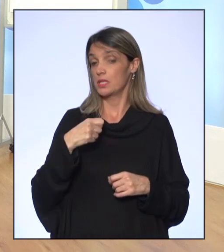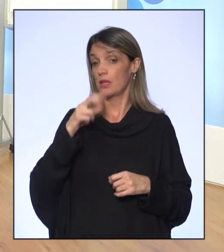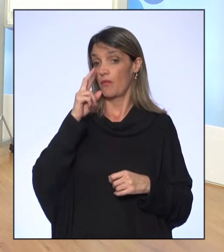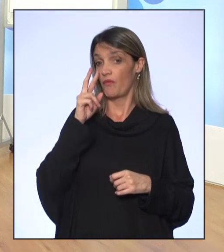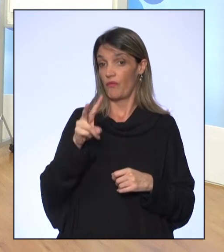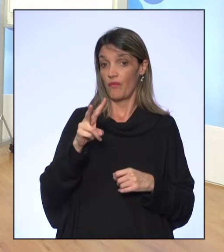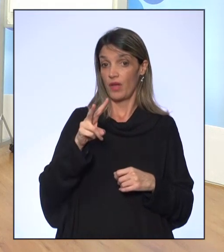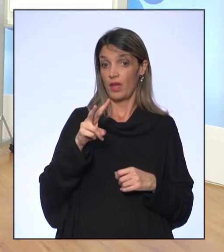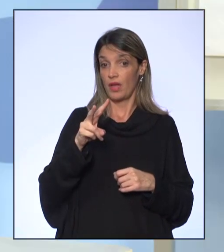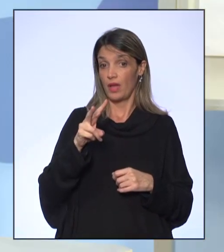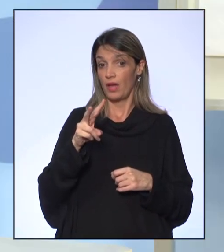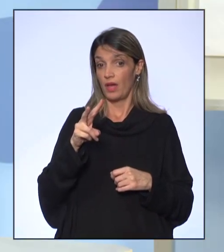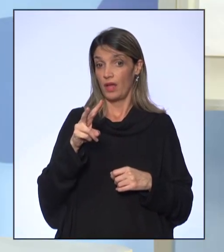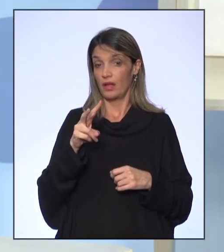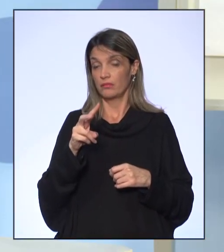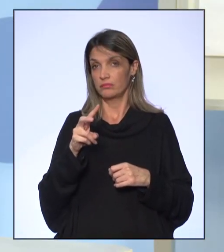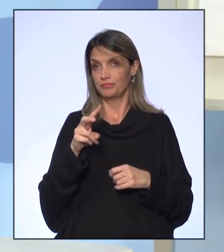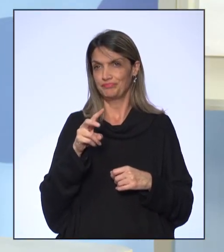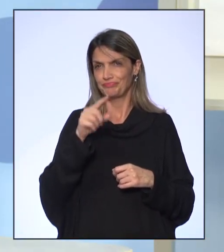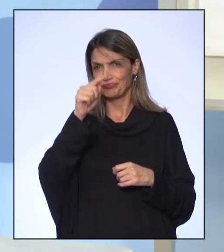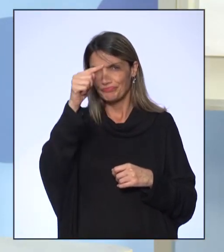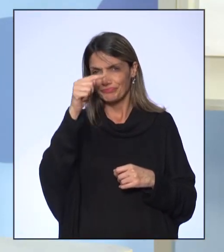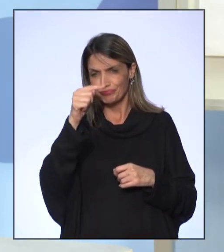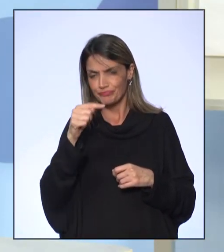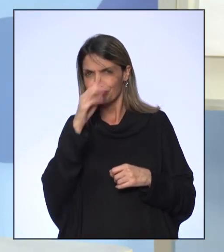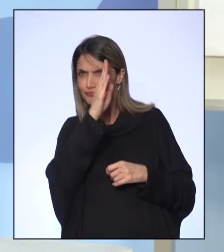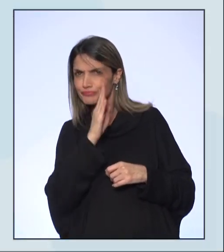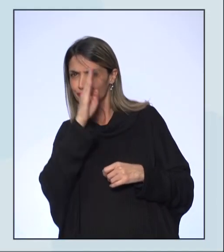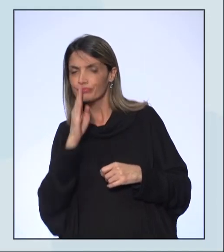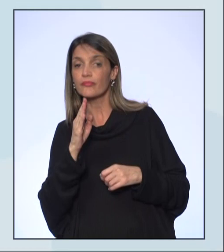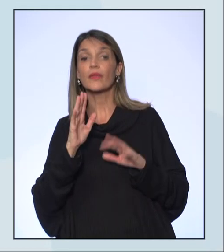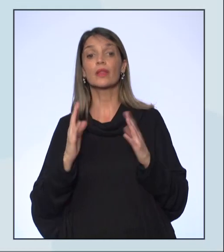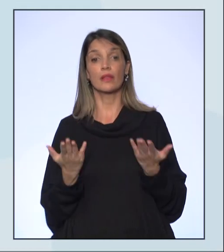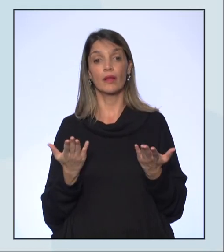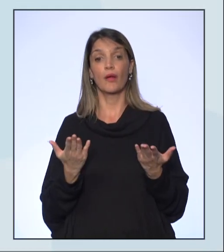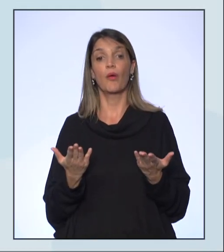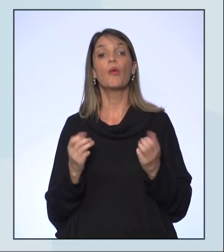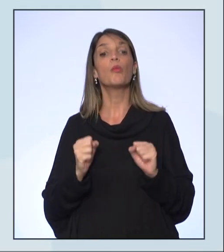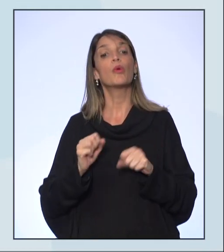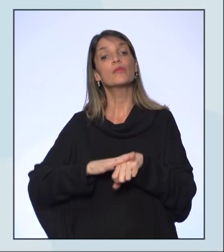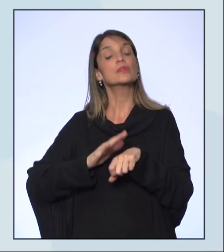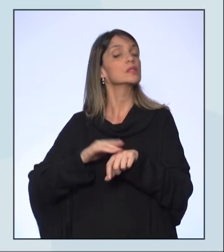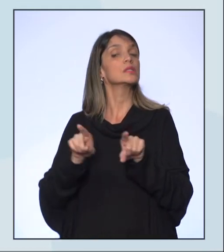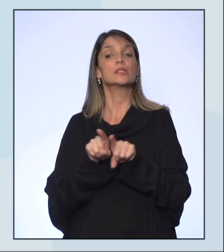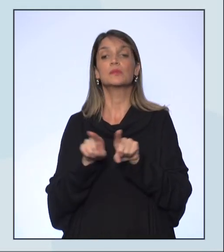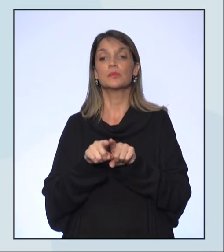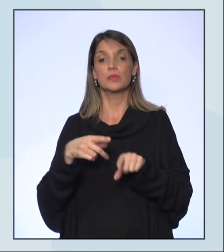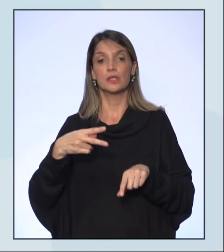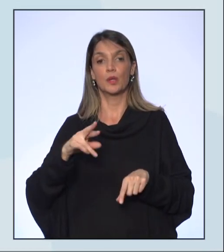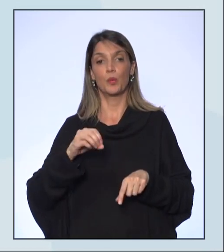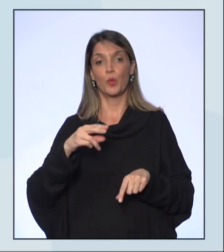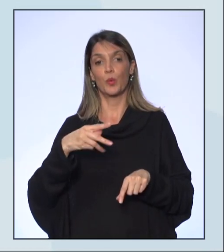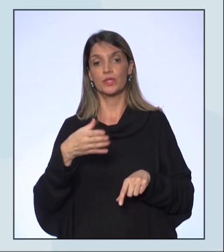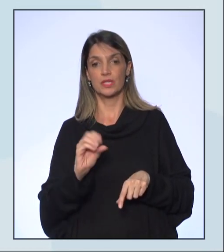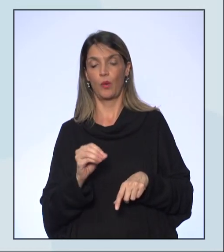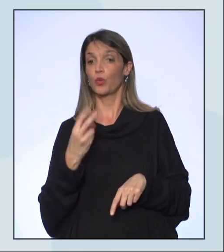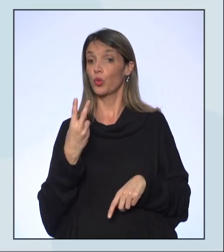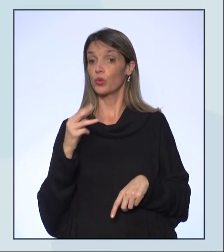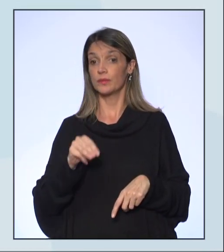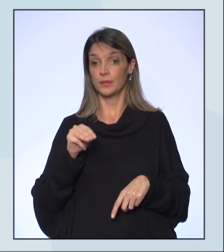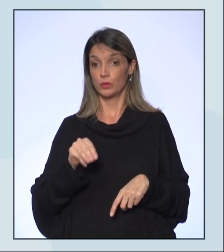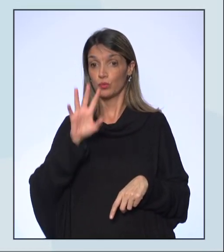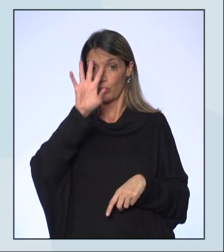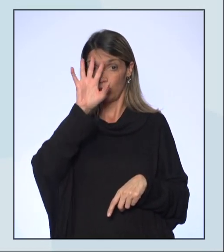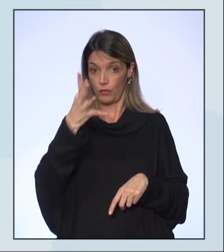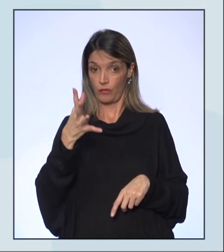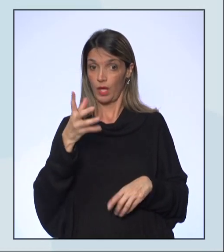entre os segmentos de todos, não é? Então, nessa daí dá para fazer também uma proporcionalidade. 2 minutos? 2 minutos. Lembrando que